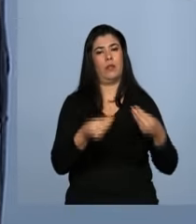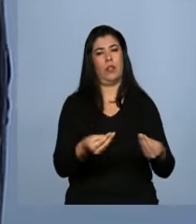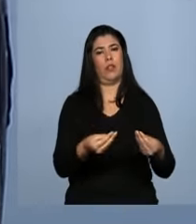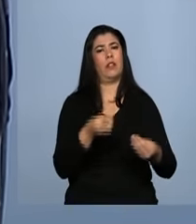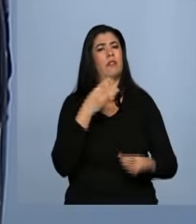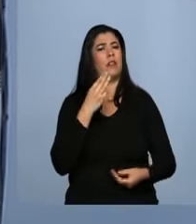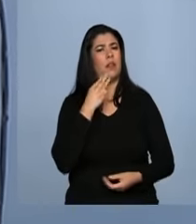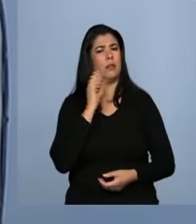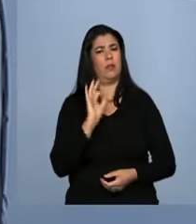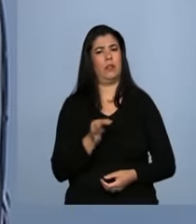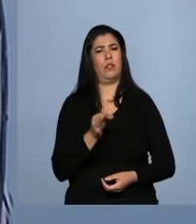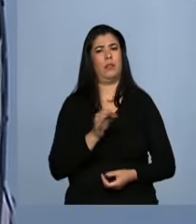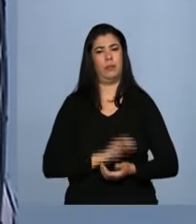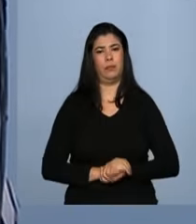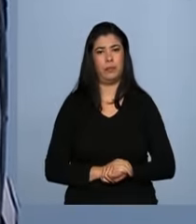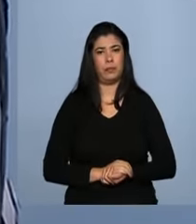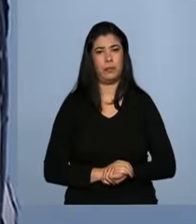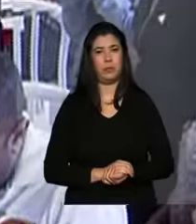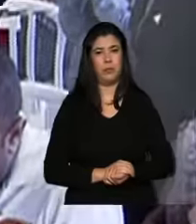3 milhões.